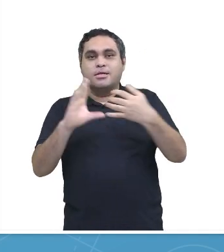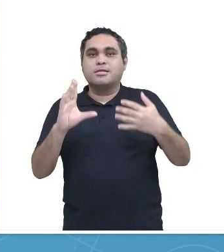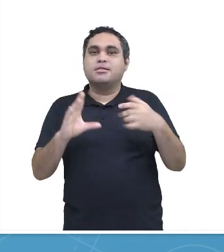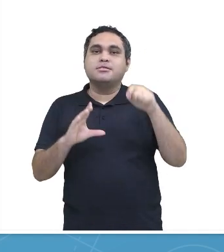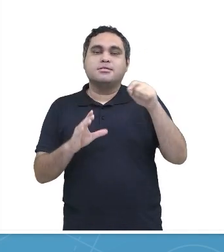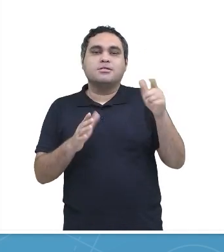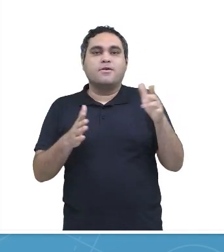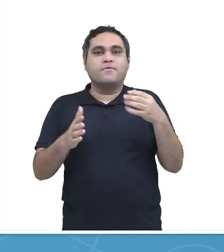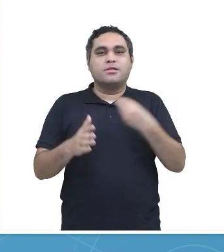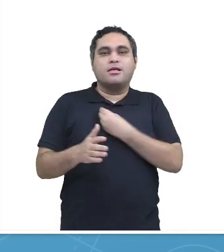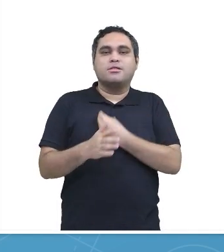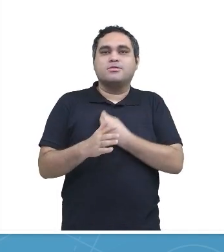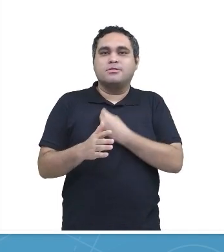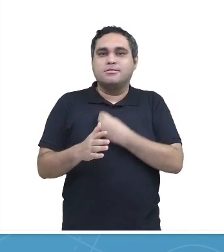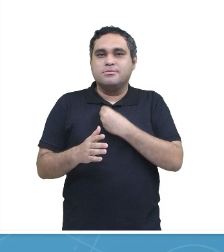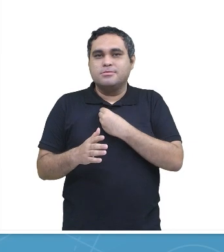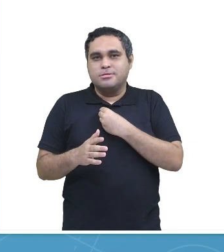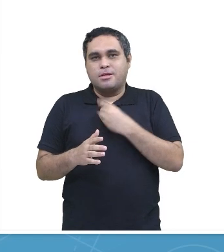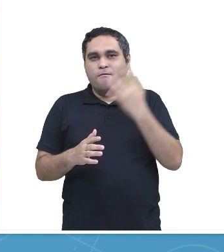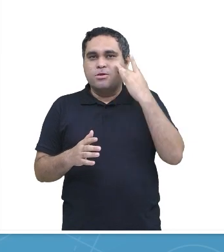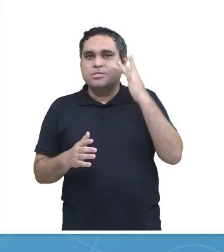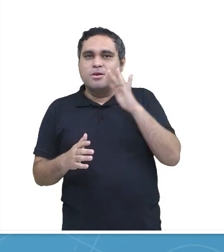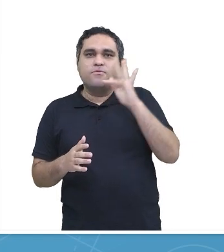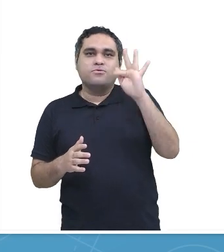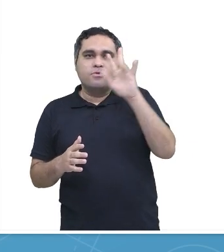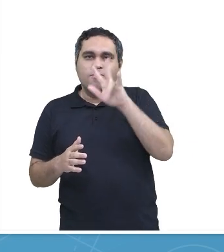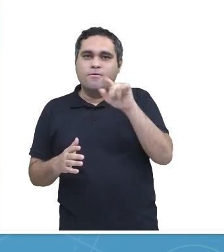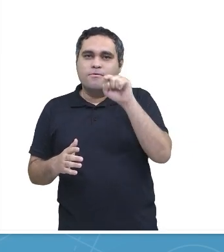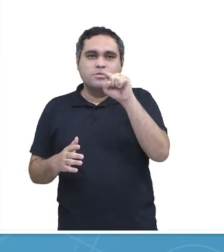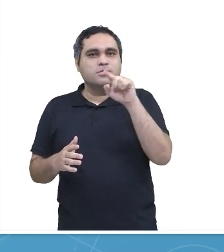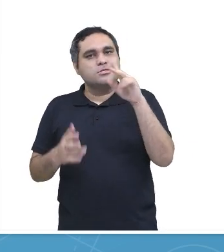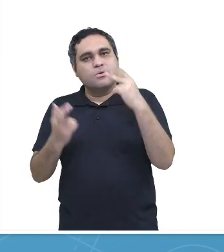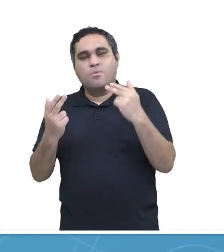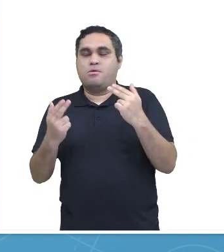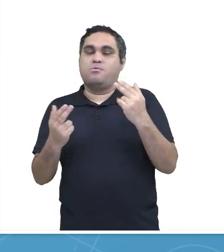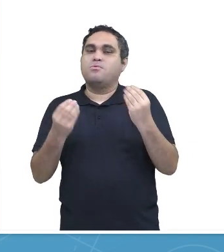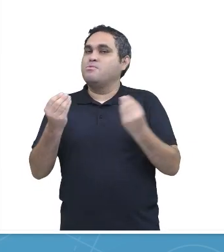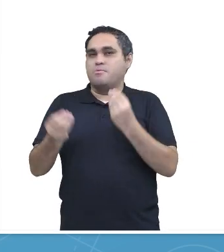que fazem parte da vida adulta. A criatividade também é uma das